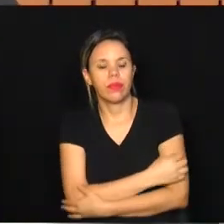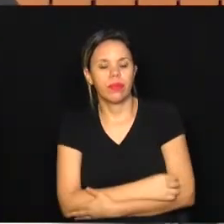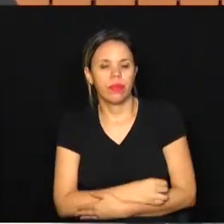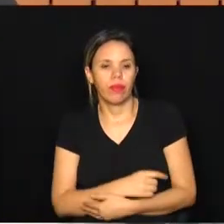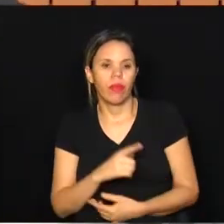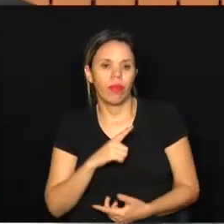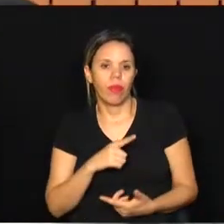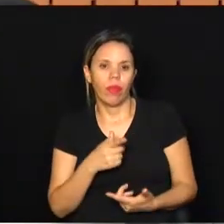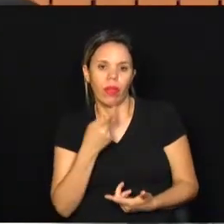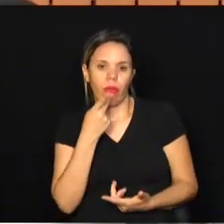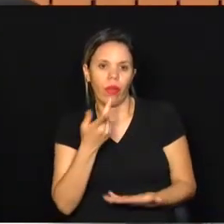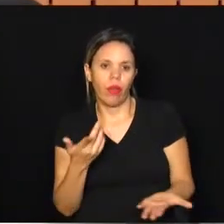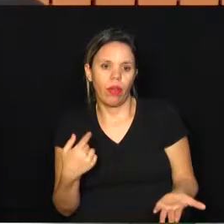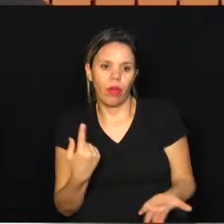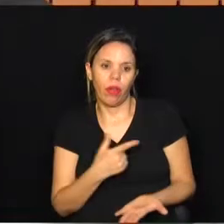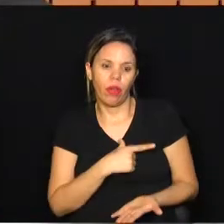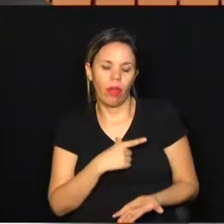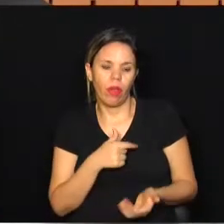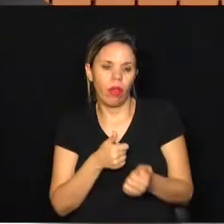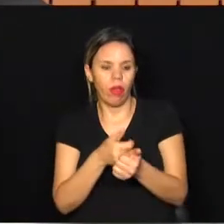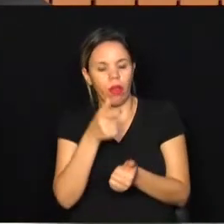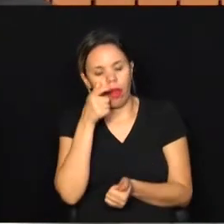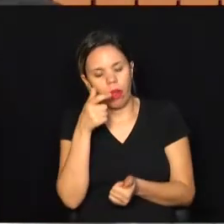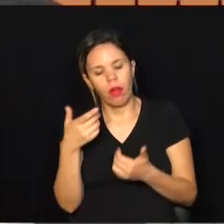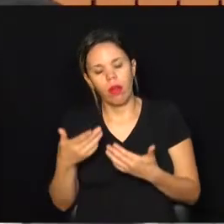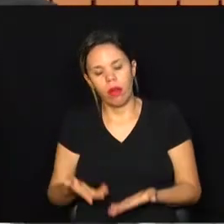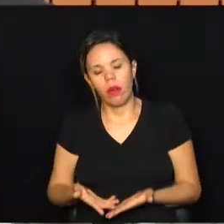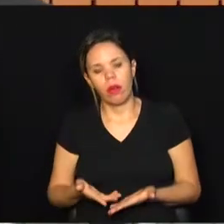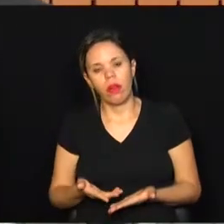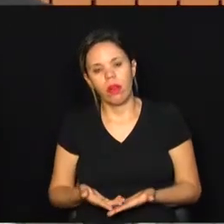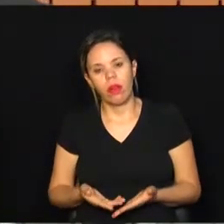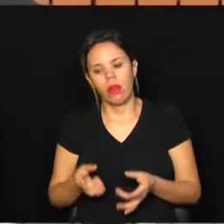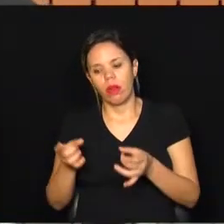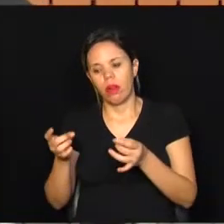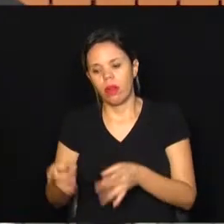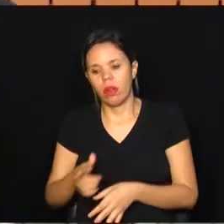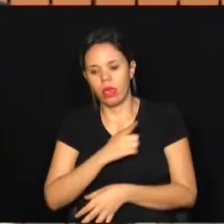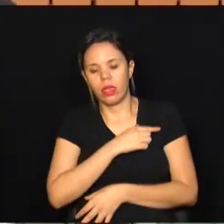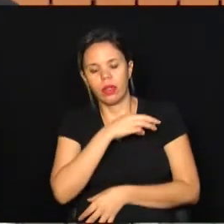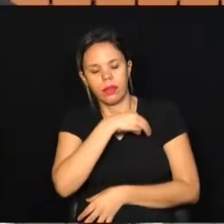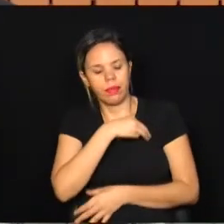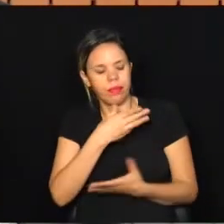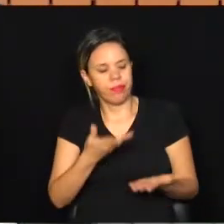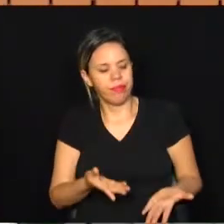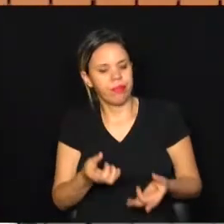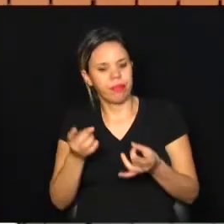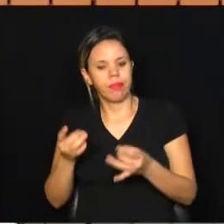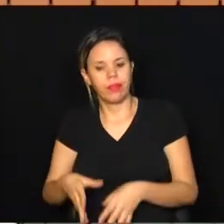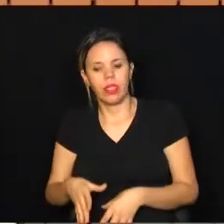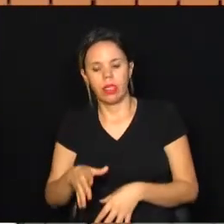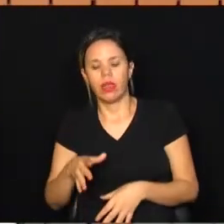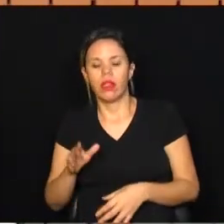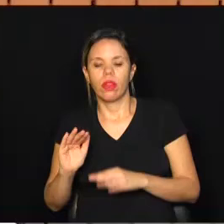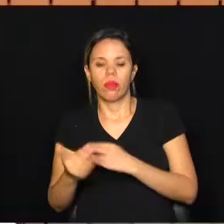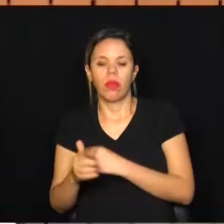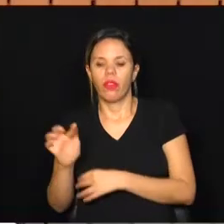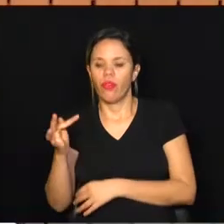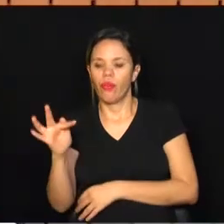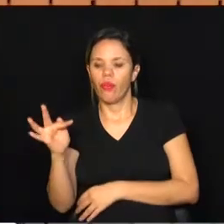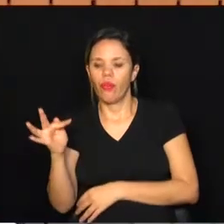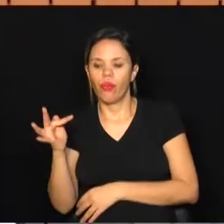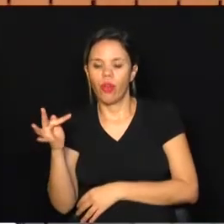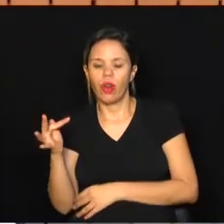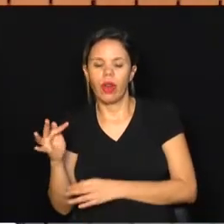Arrisco a dizer que nós acompanhamos a saída da base da Guarda Municipal, ali das proximidades do